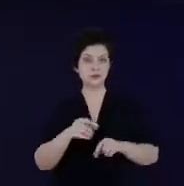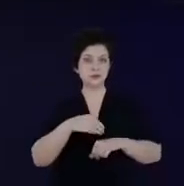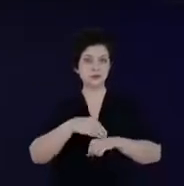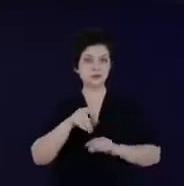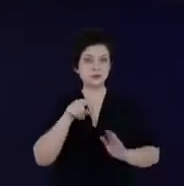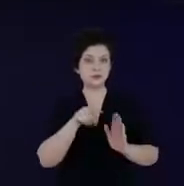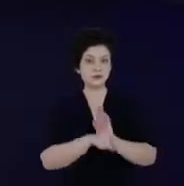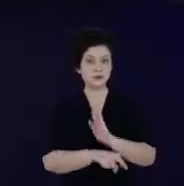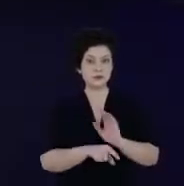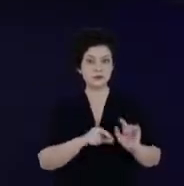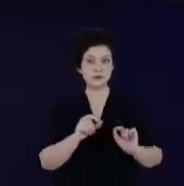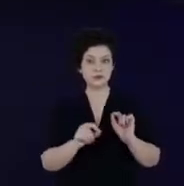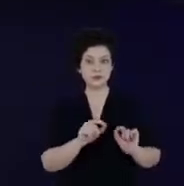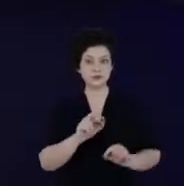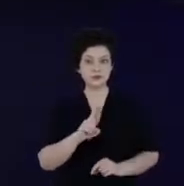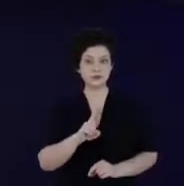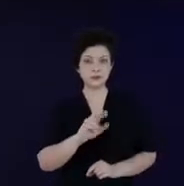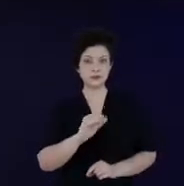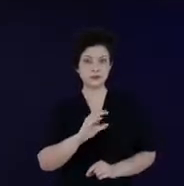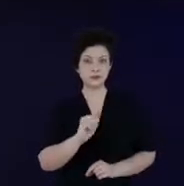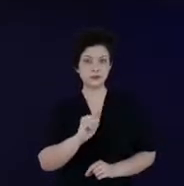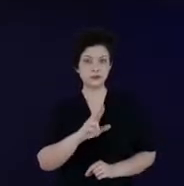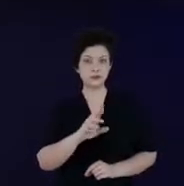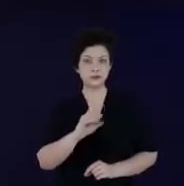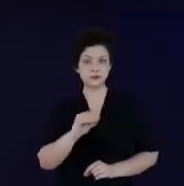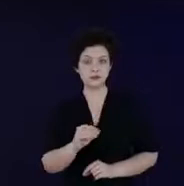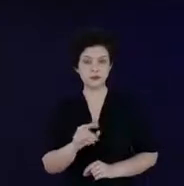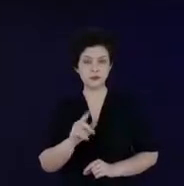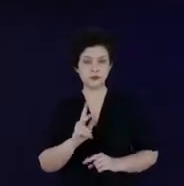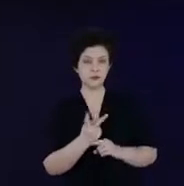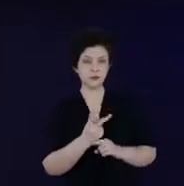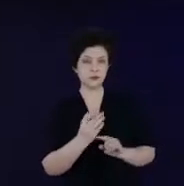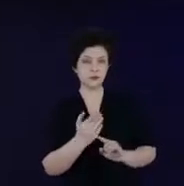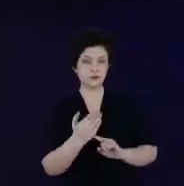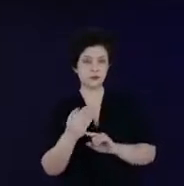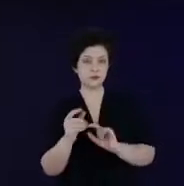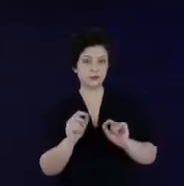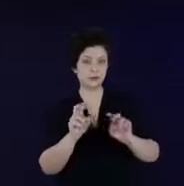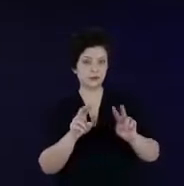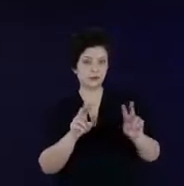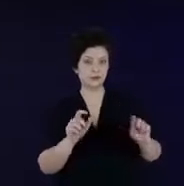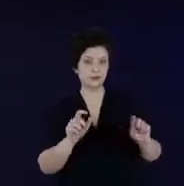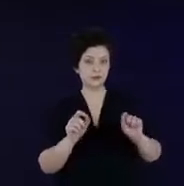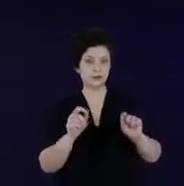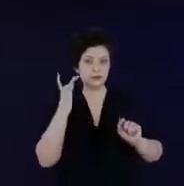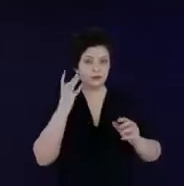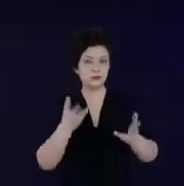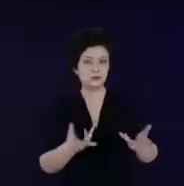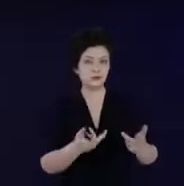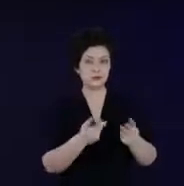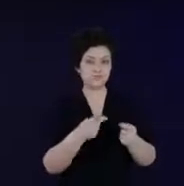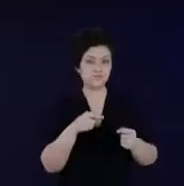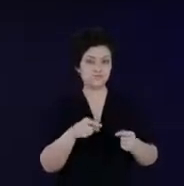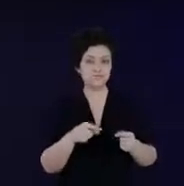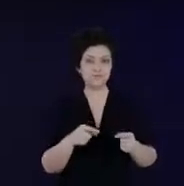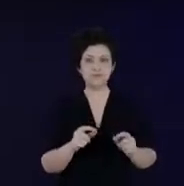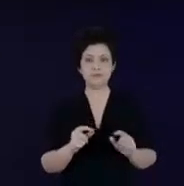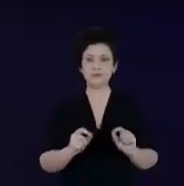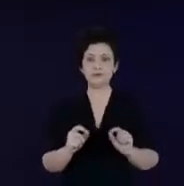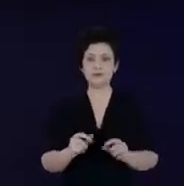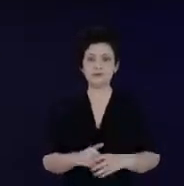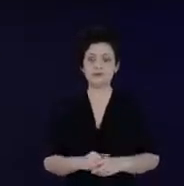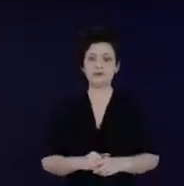também para o Ricardo, né? O hidrogênio é uma tecnologia que a gente está vendo amadurecer e se tornar com